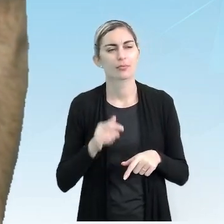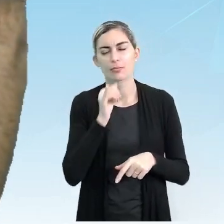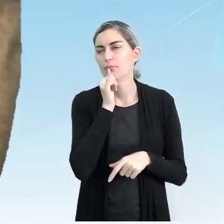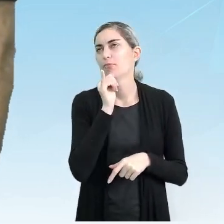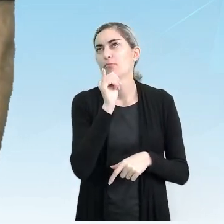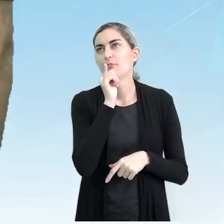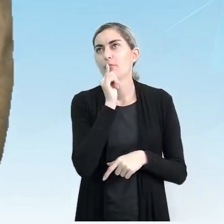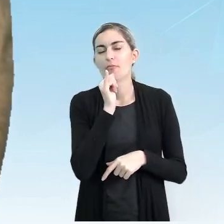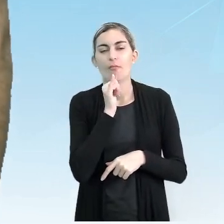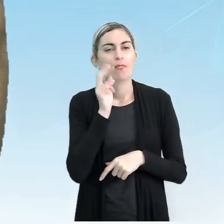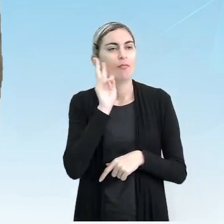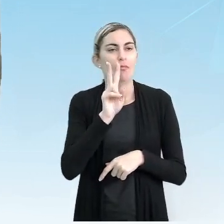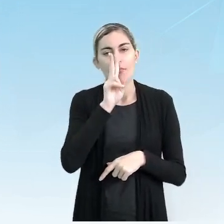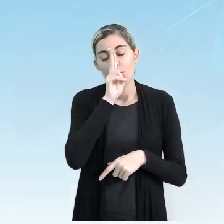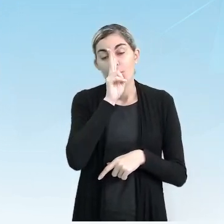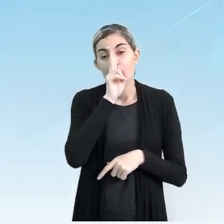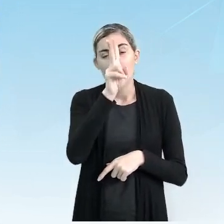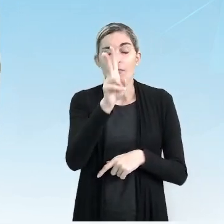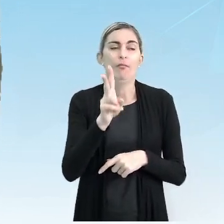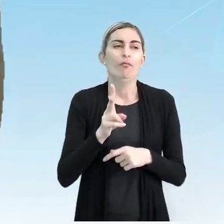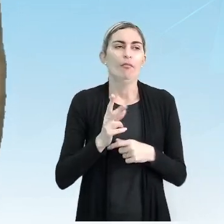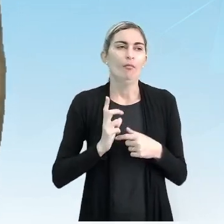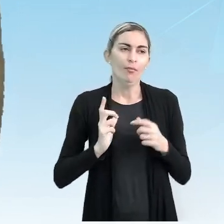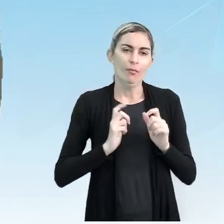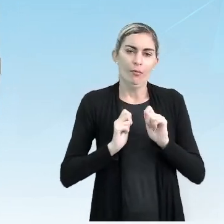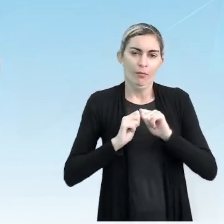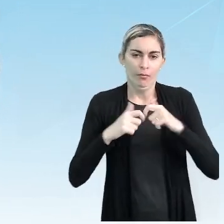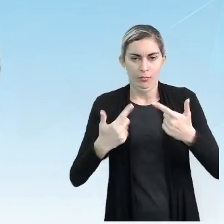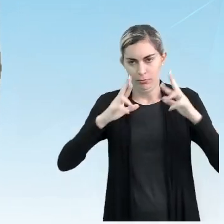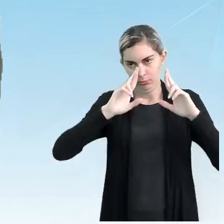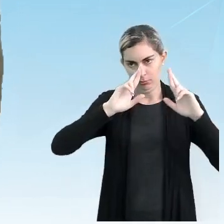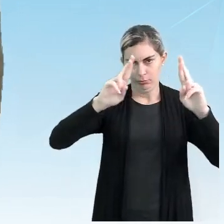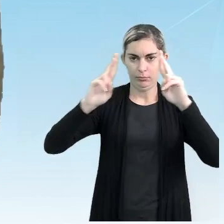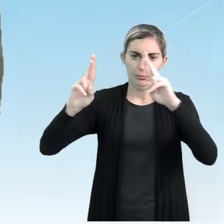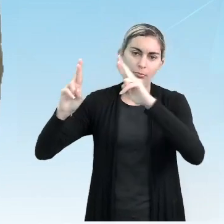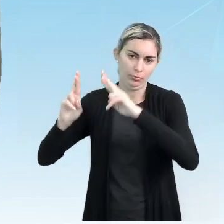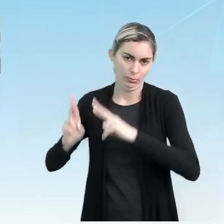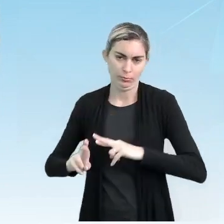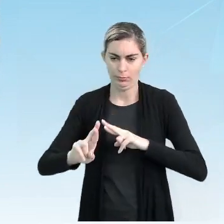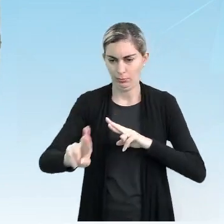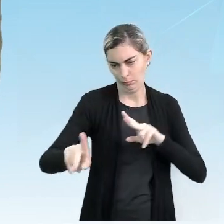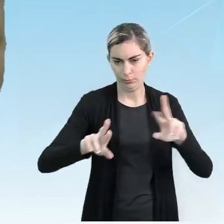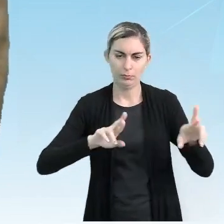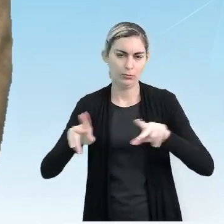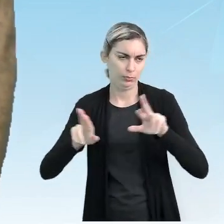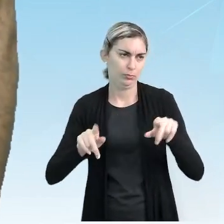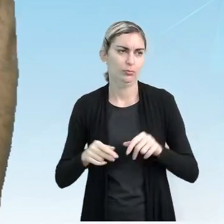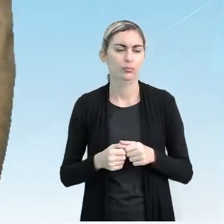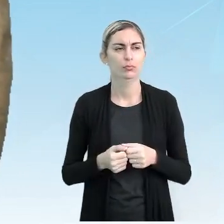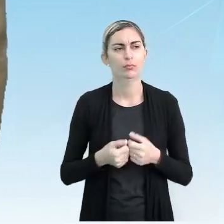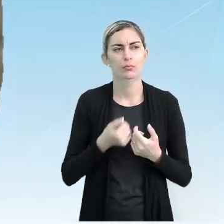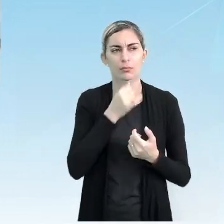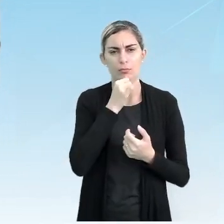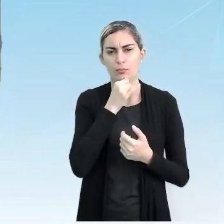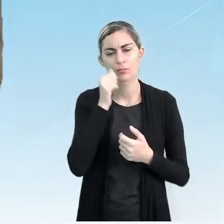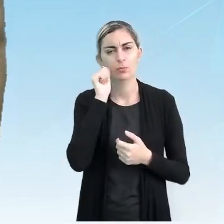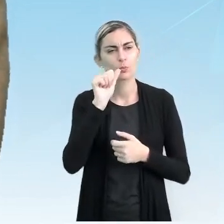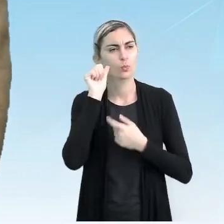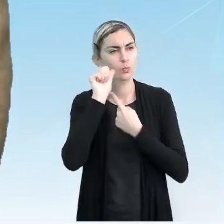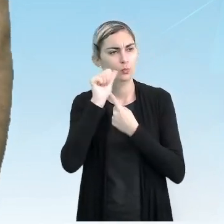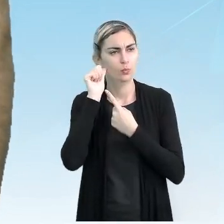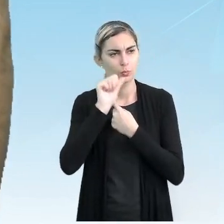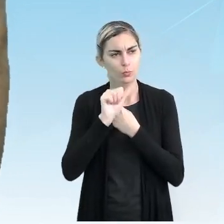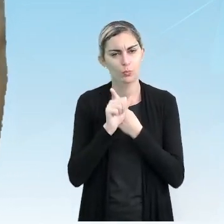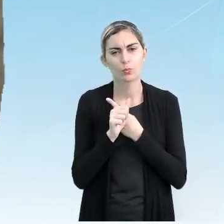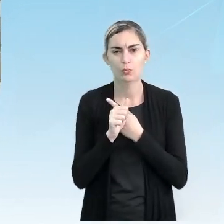exemplo forte, que claro que respeitando a pluralidade, a diversidade. Por exemplo, uma mulher na